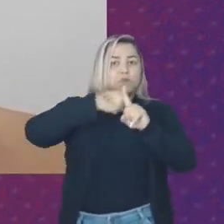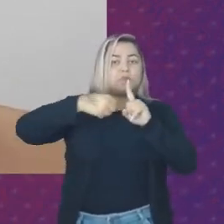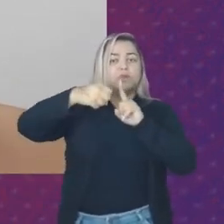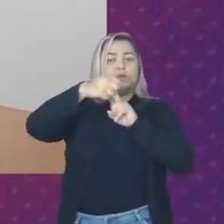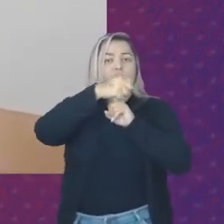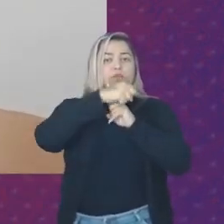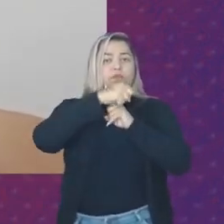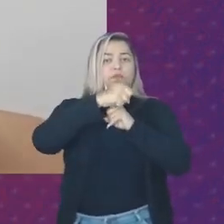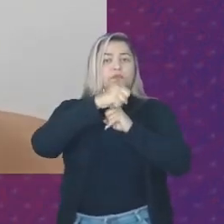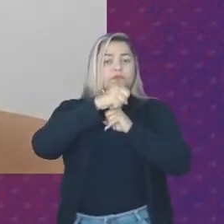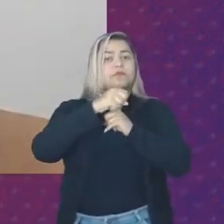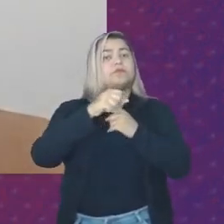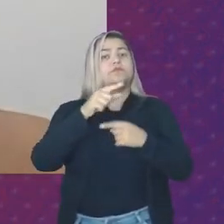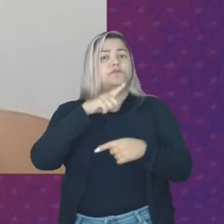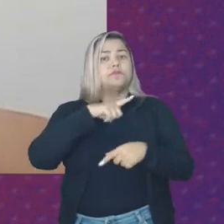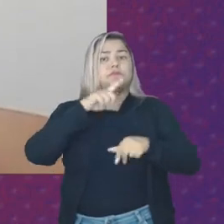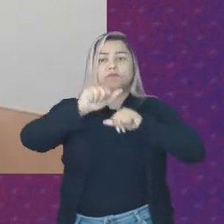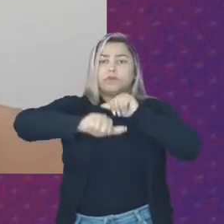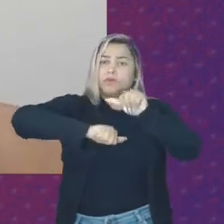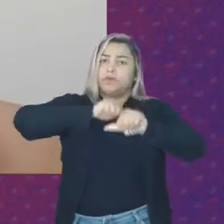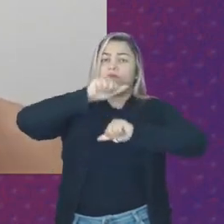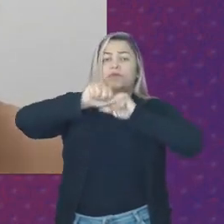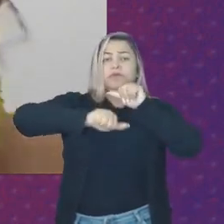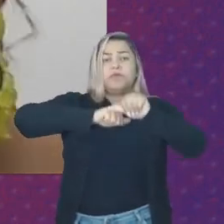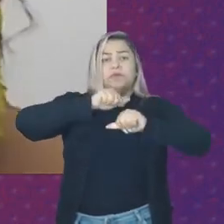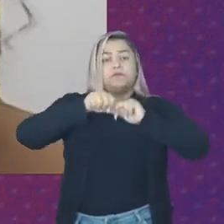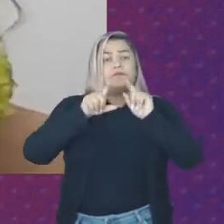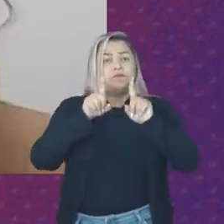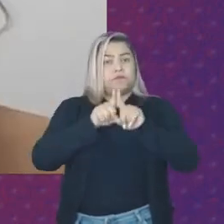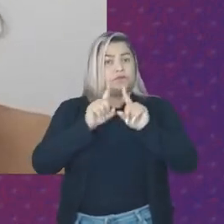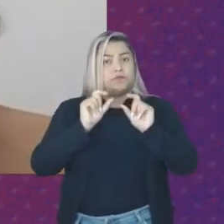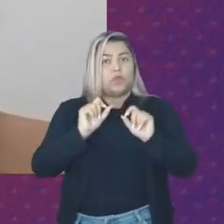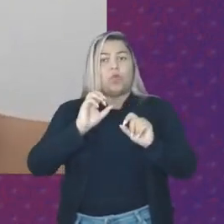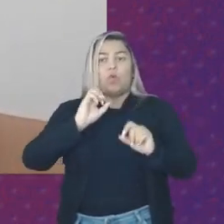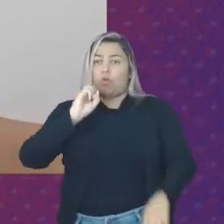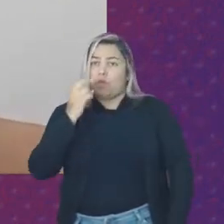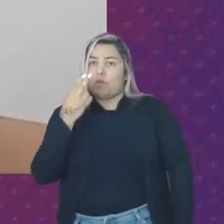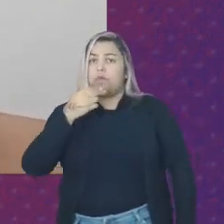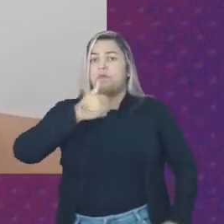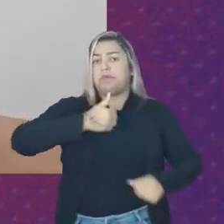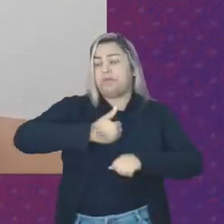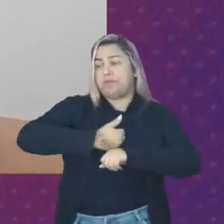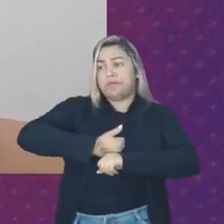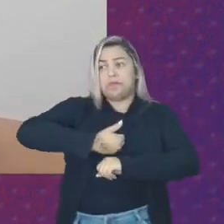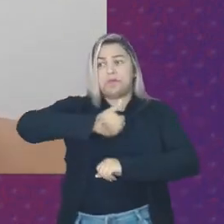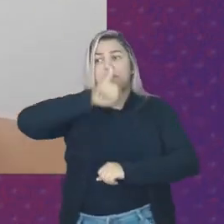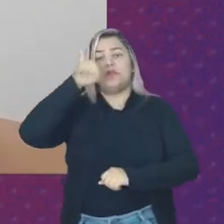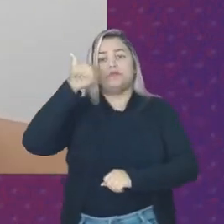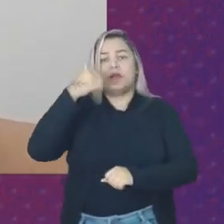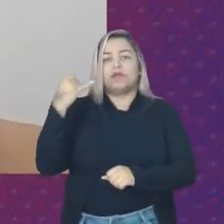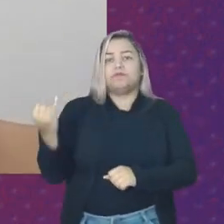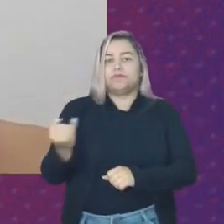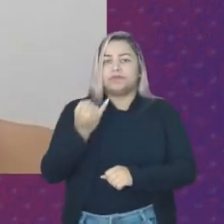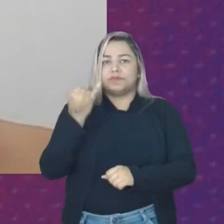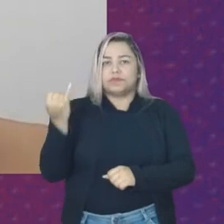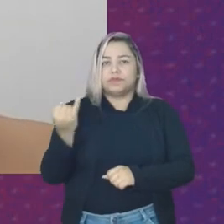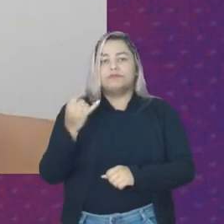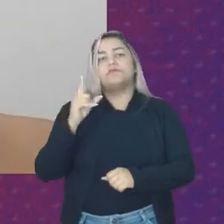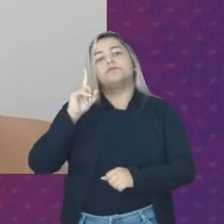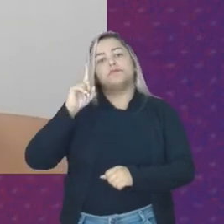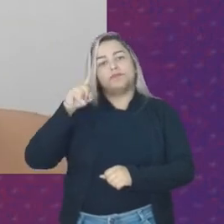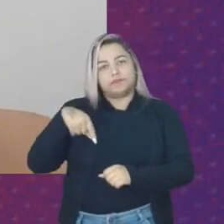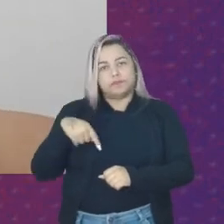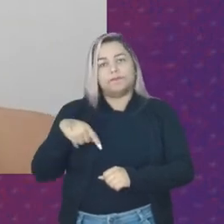sociedade e o que você pretende mudar, ou o que está bom e o que você quer melhorar. Mas, enfim, é importante que o herói não